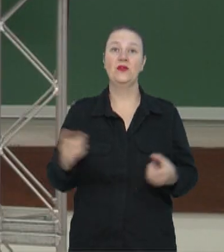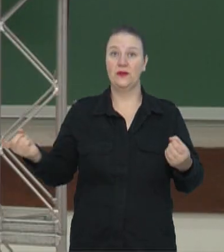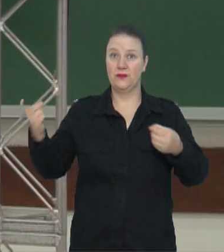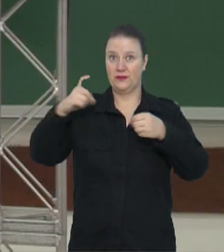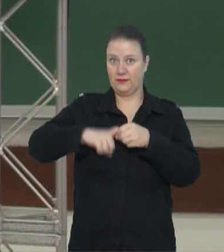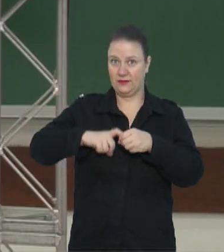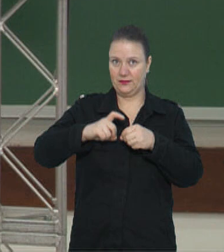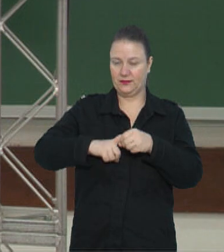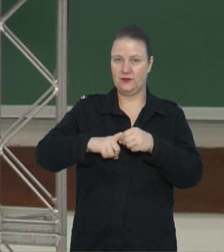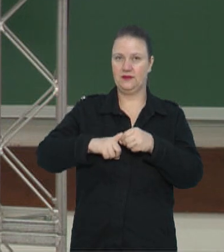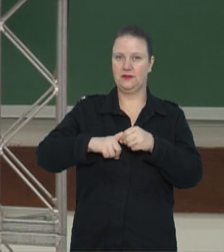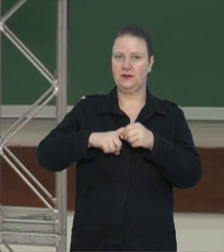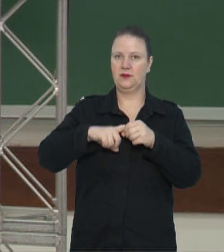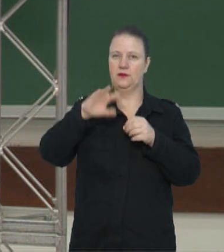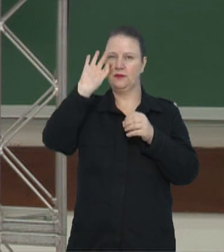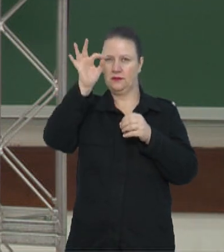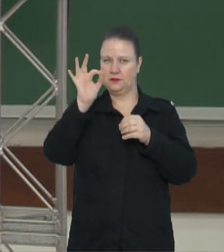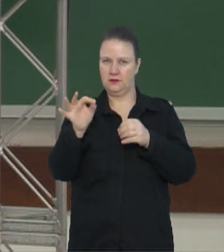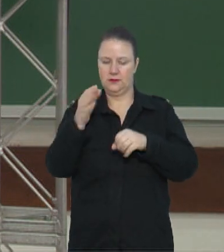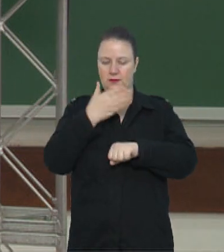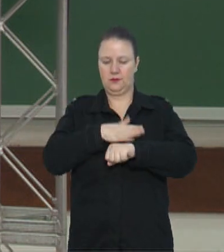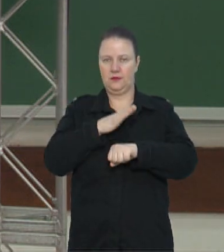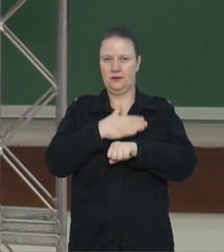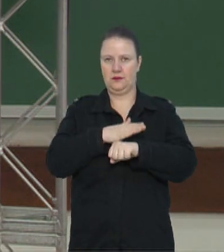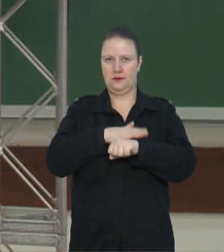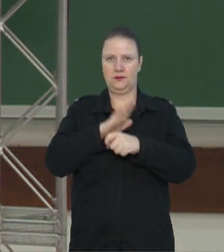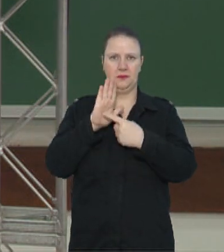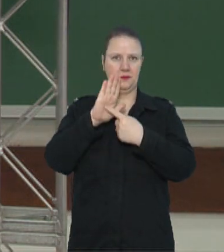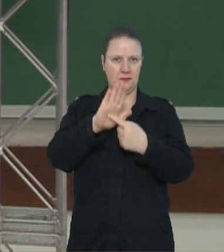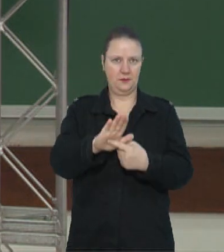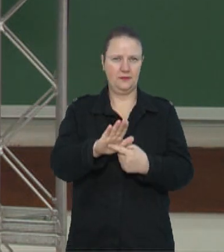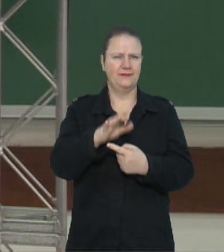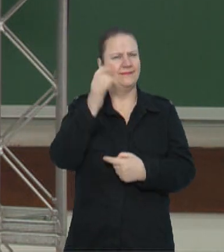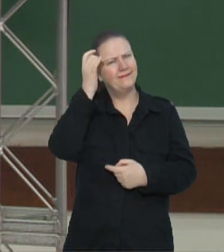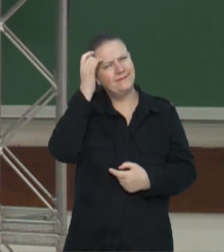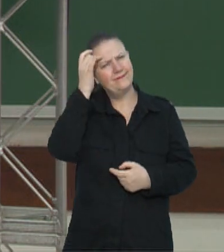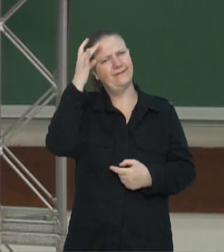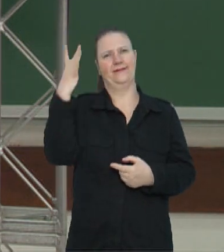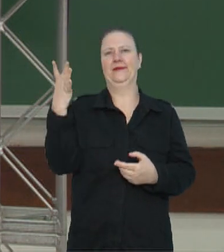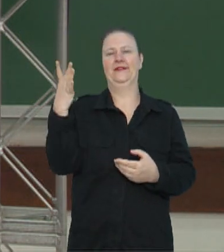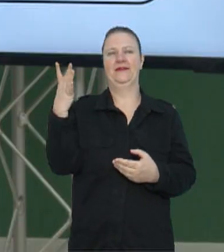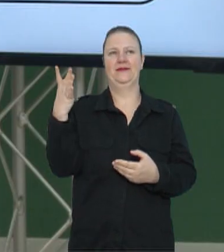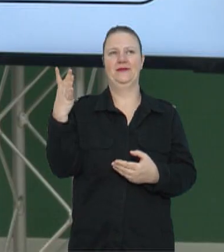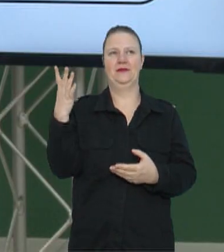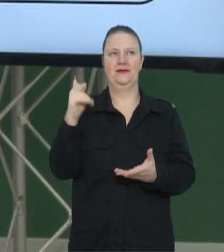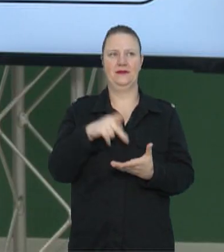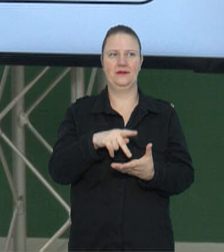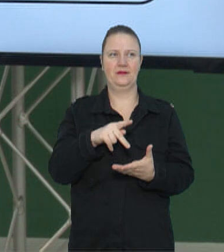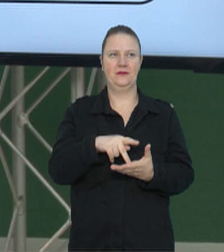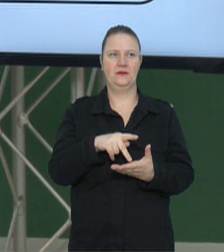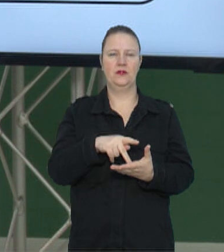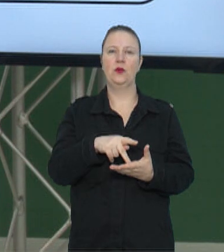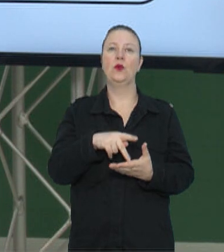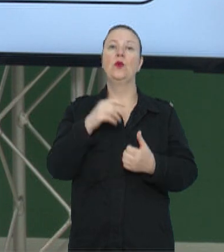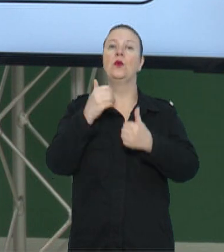Voltamos então com a correção ali do exercício que eu deixei para vocês. Bem fácil essa, né? É, o arroz com pequi é uma comida típica de